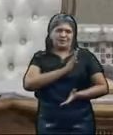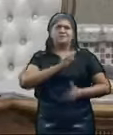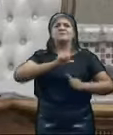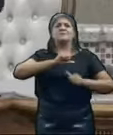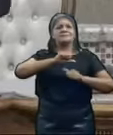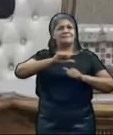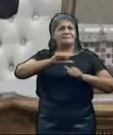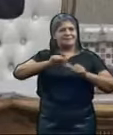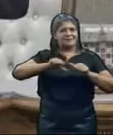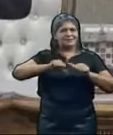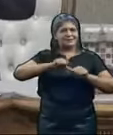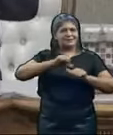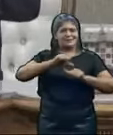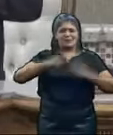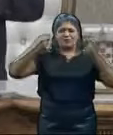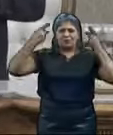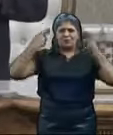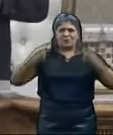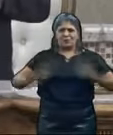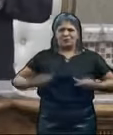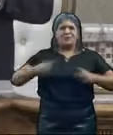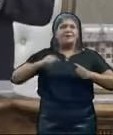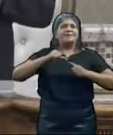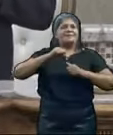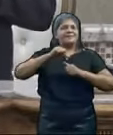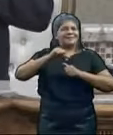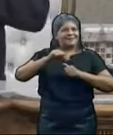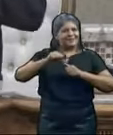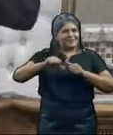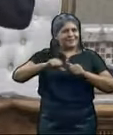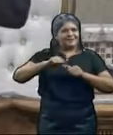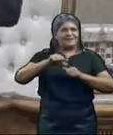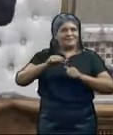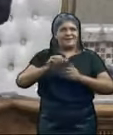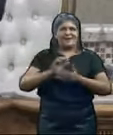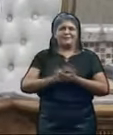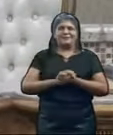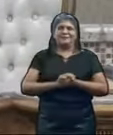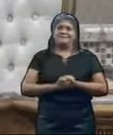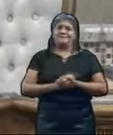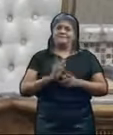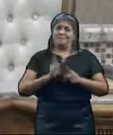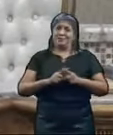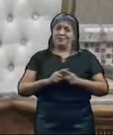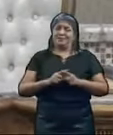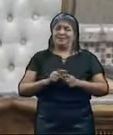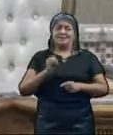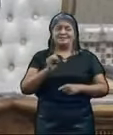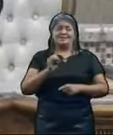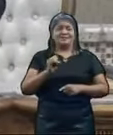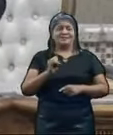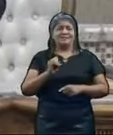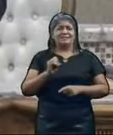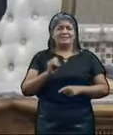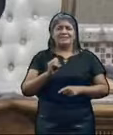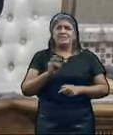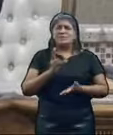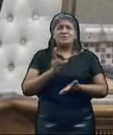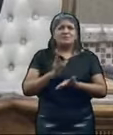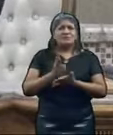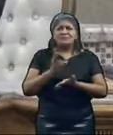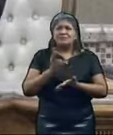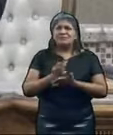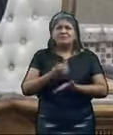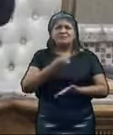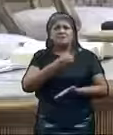e eu disse outro dia aqui o que postei multiplicar a iniquidade Ea gente pensa desde o começo ter cuidad é